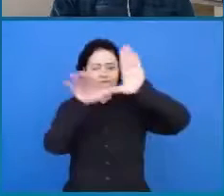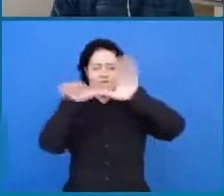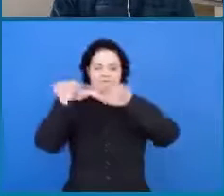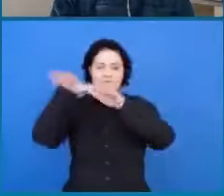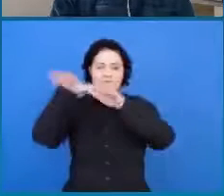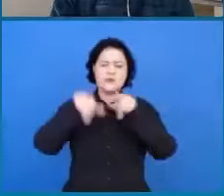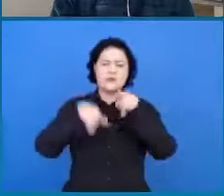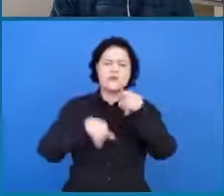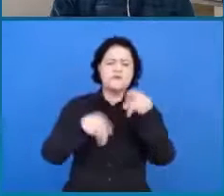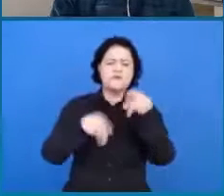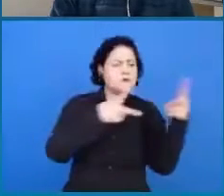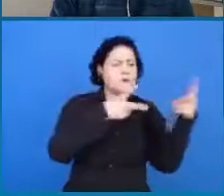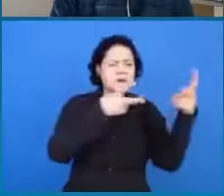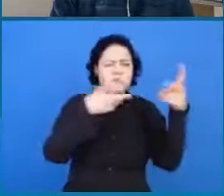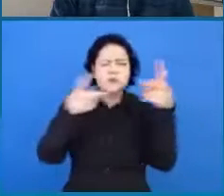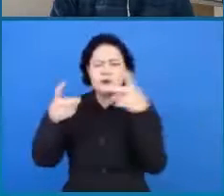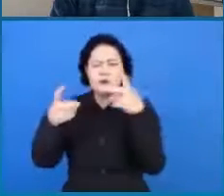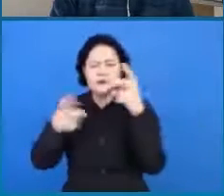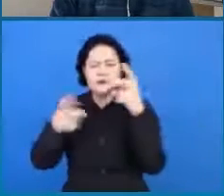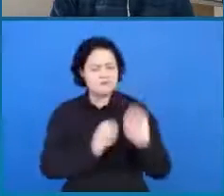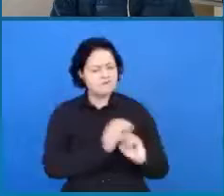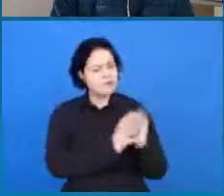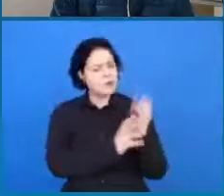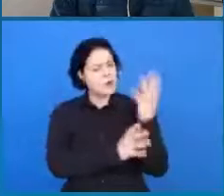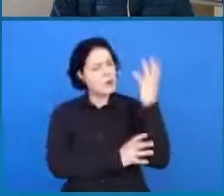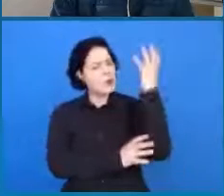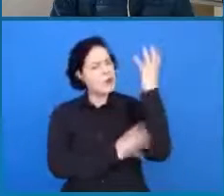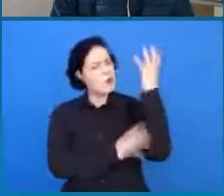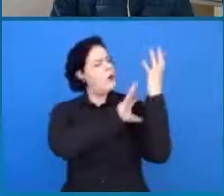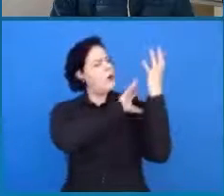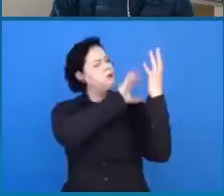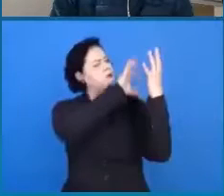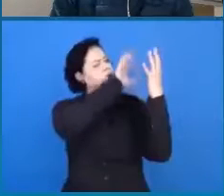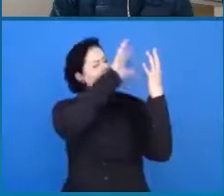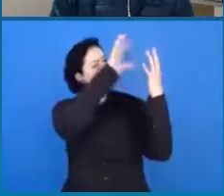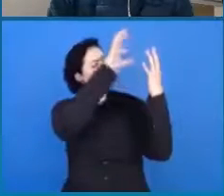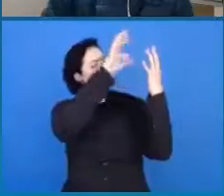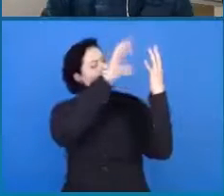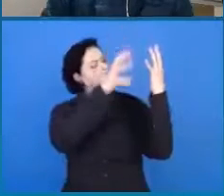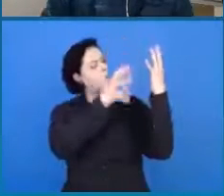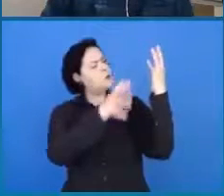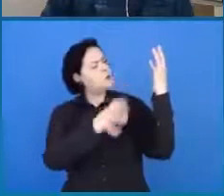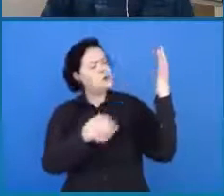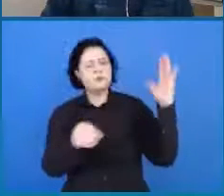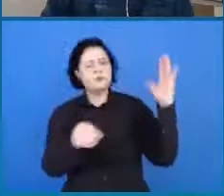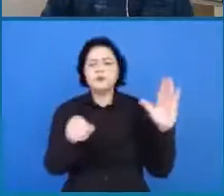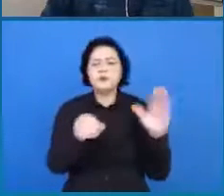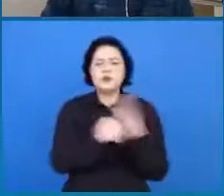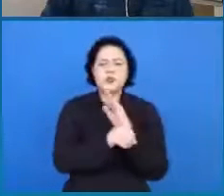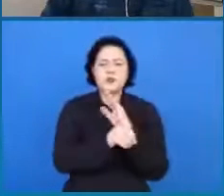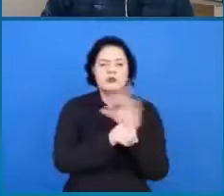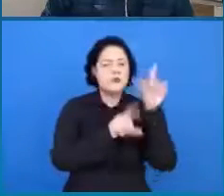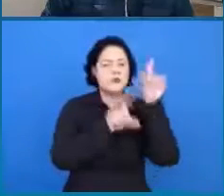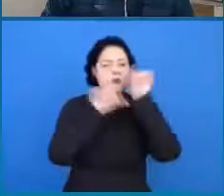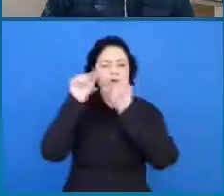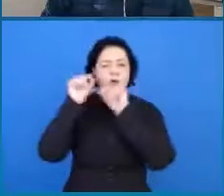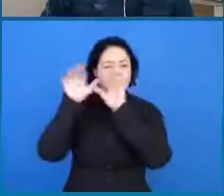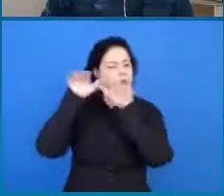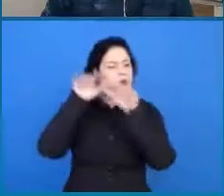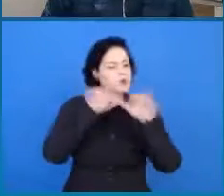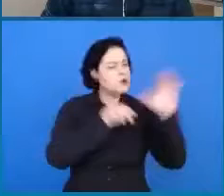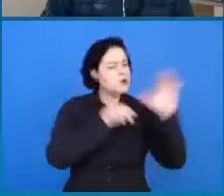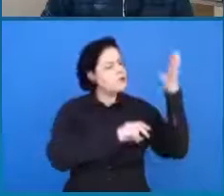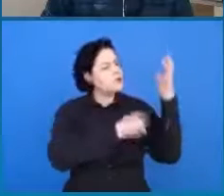se você já observou uma dessas árvores comuns altaneiras quando estão repletas de pássaros em seus Galhos